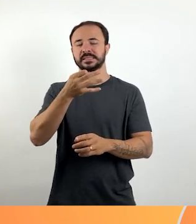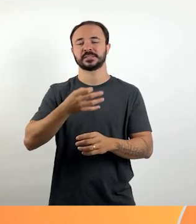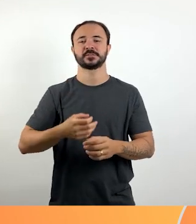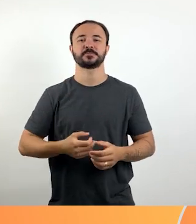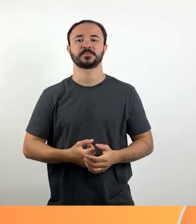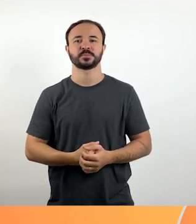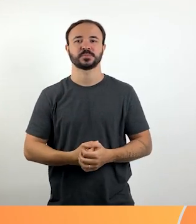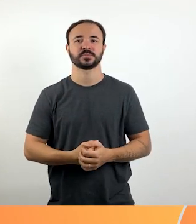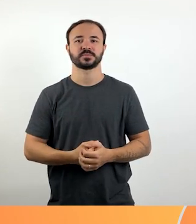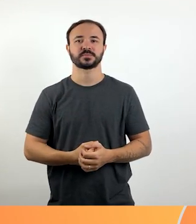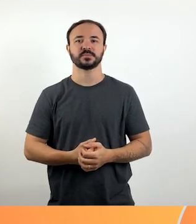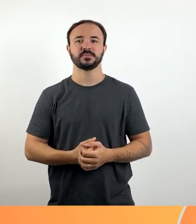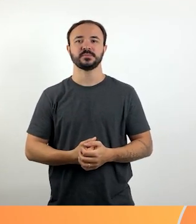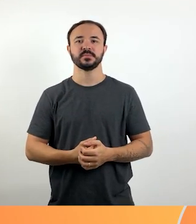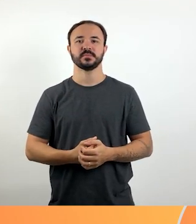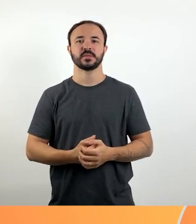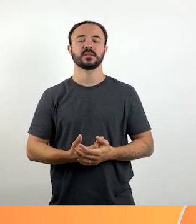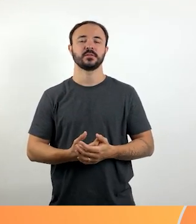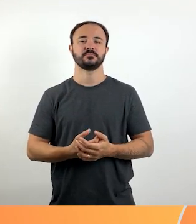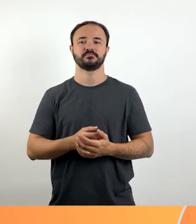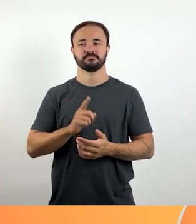eu vou pegar esse